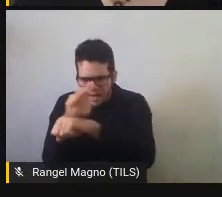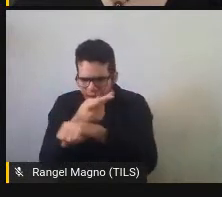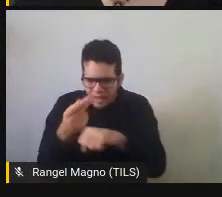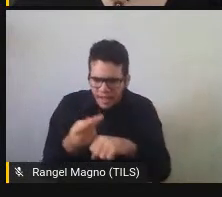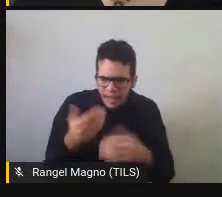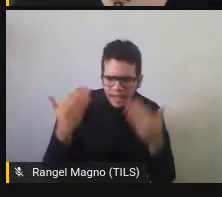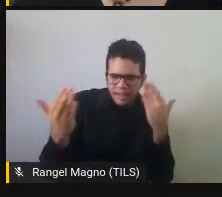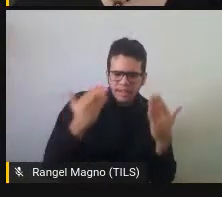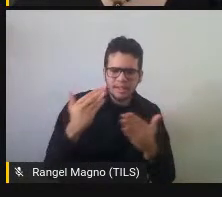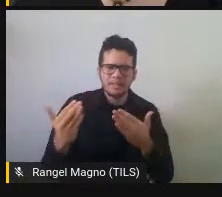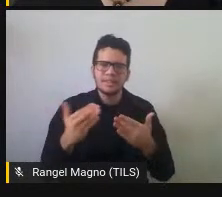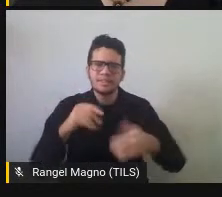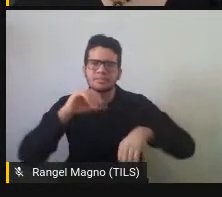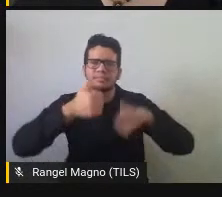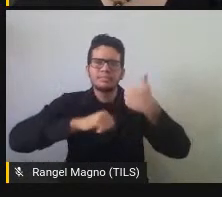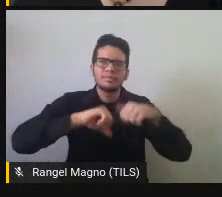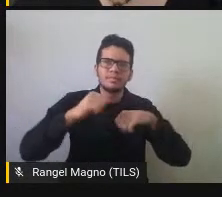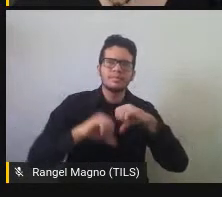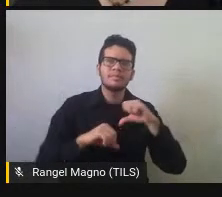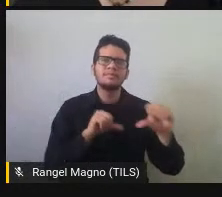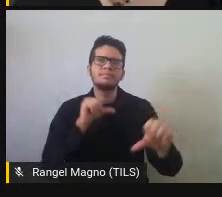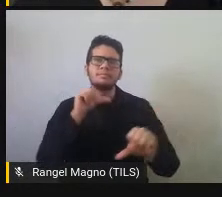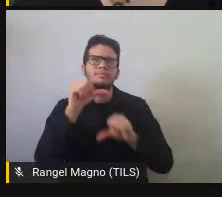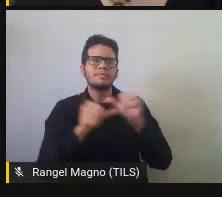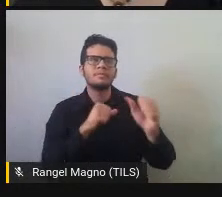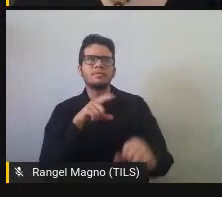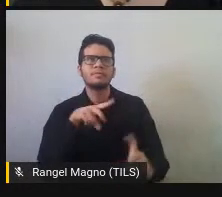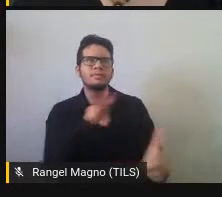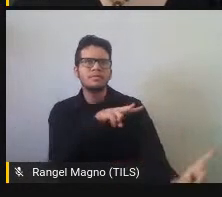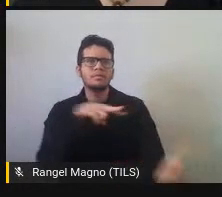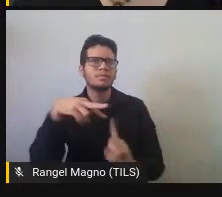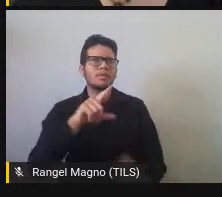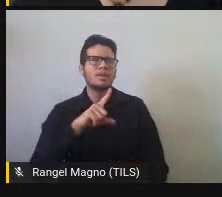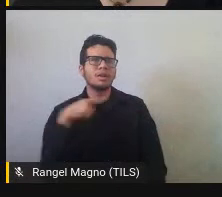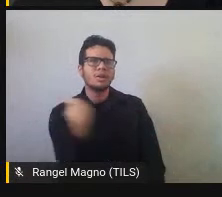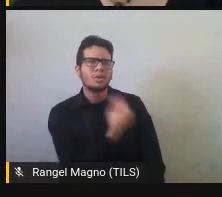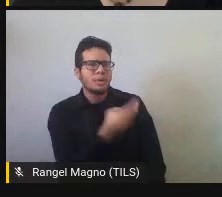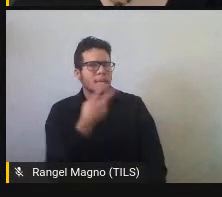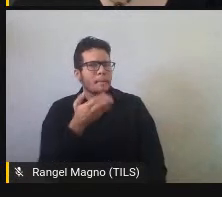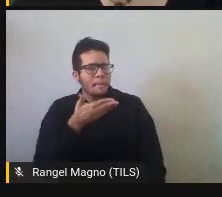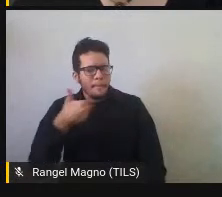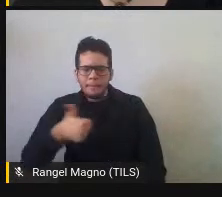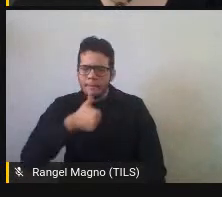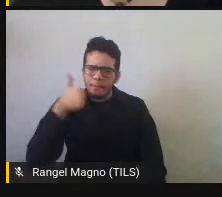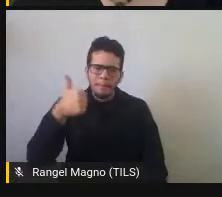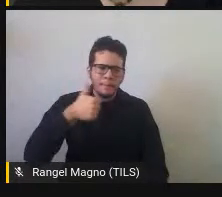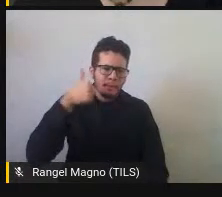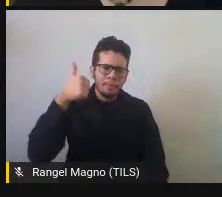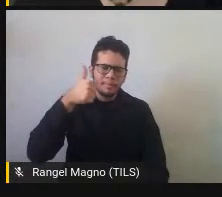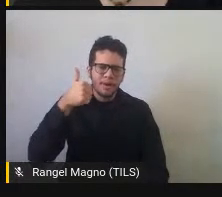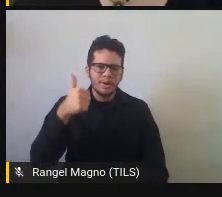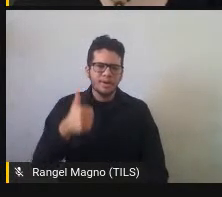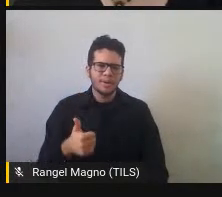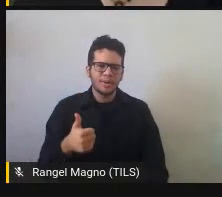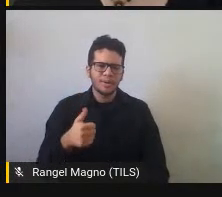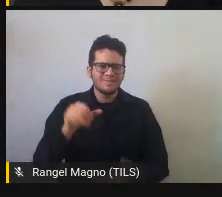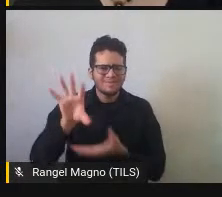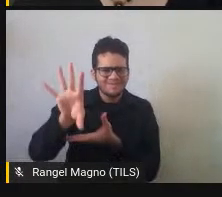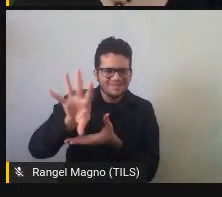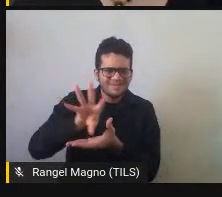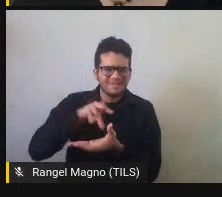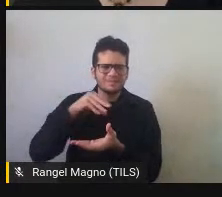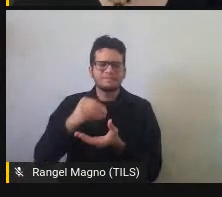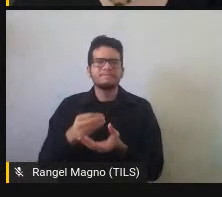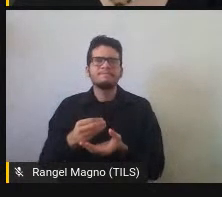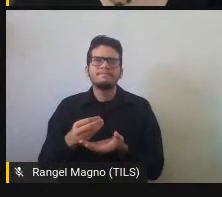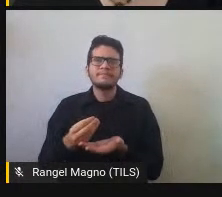pelo menos torna para nós mais compreensível suas manifestações e suas limitações parece em todo